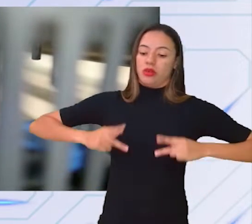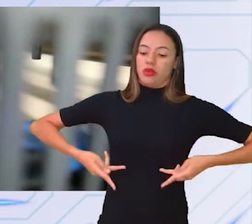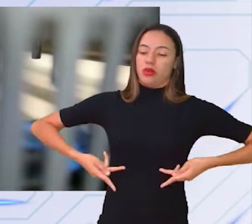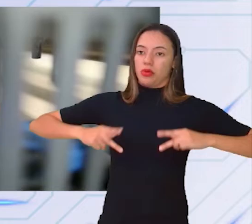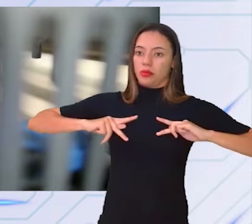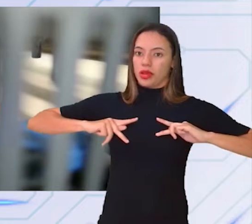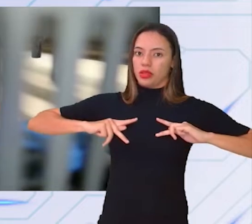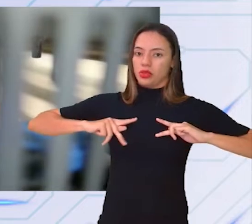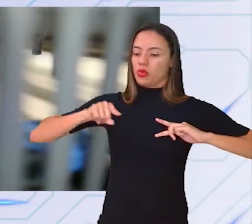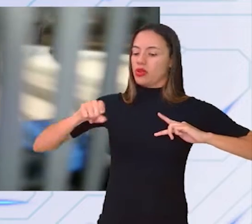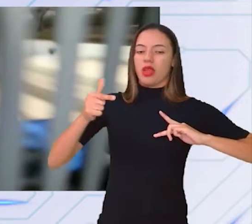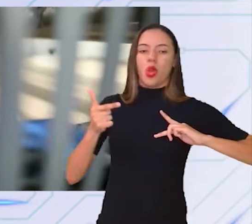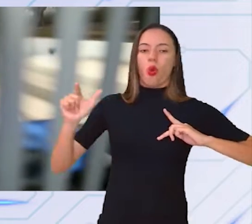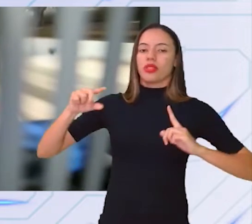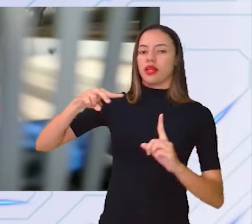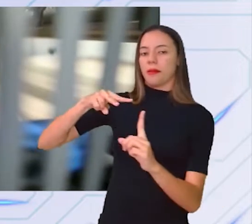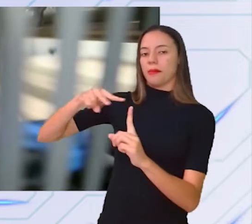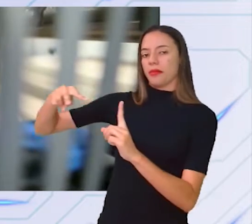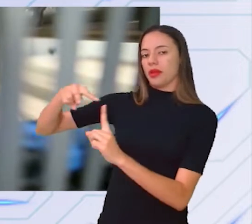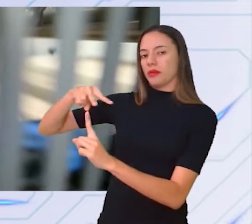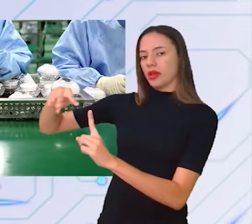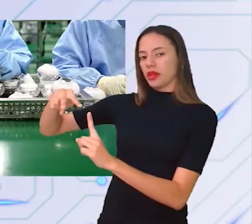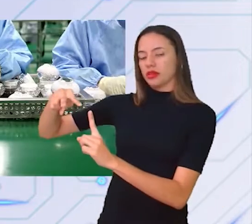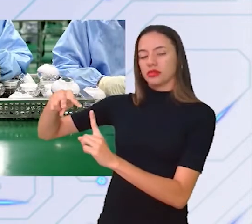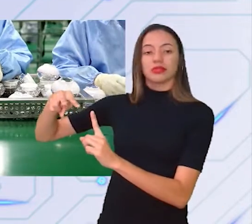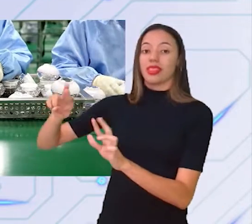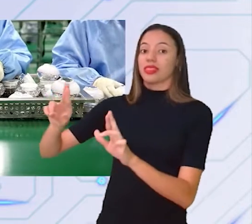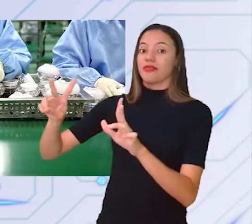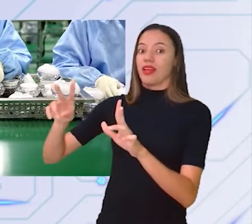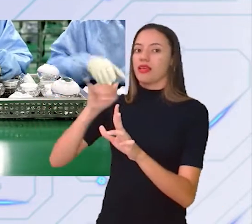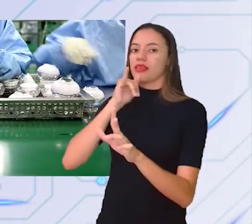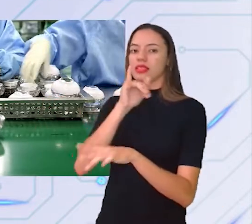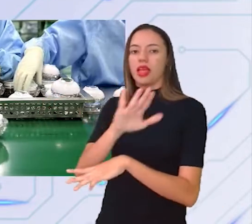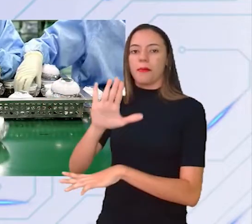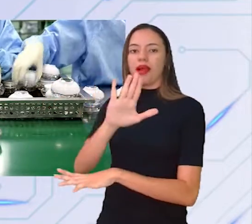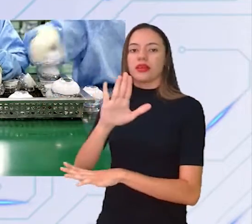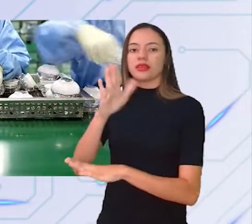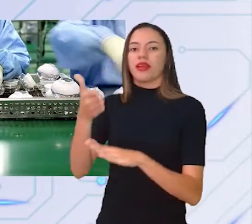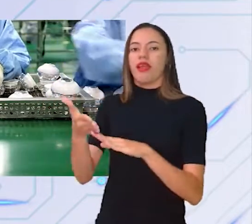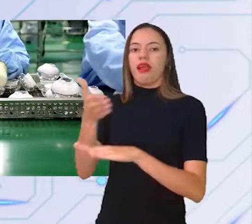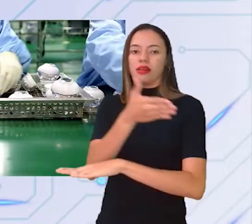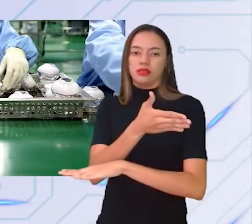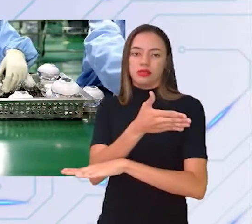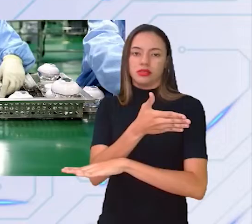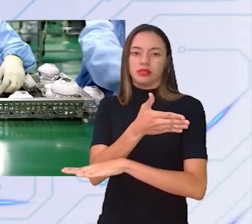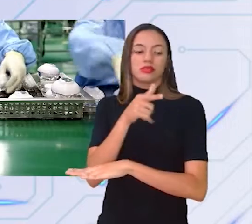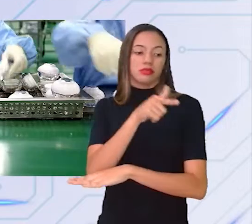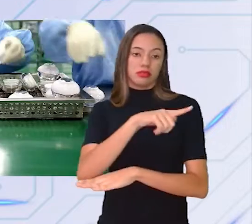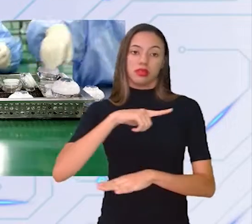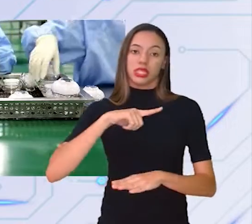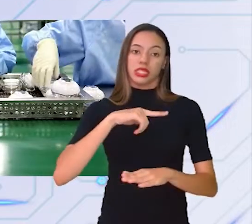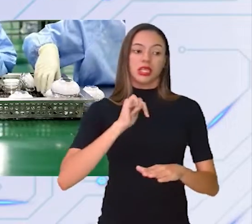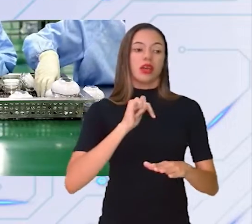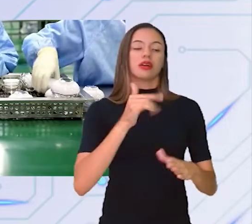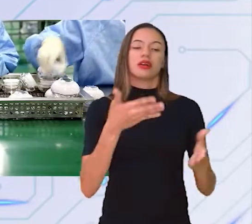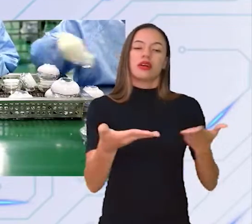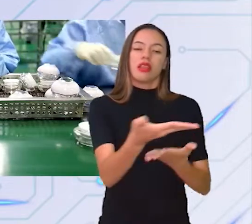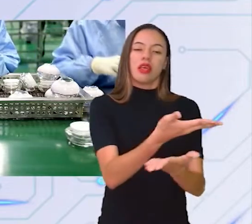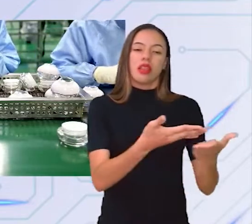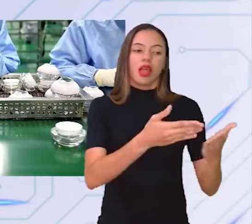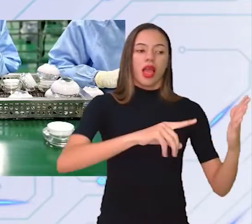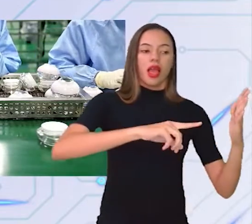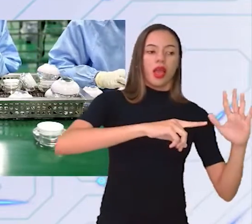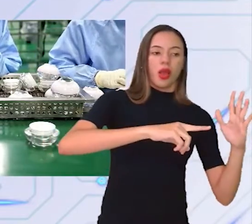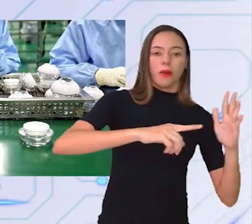no outro sentido, né? Diferentemente da anterior, onde a gente via aí os seres humanos interagindo com essas